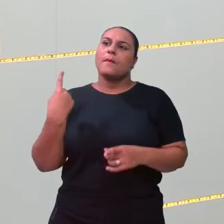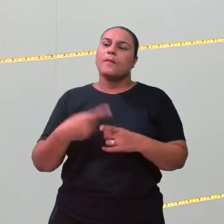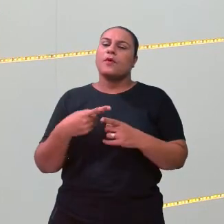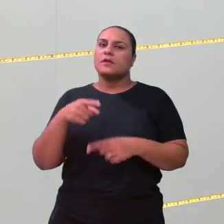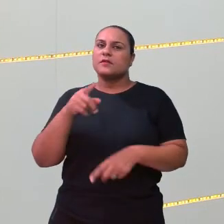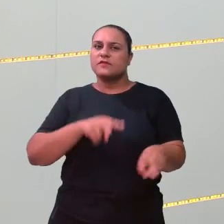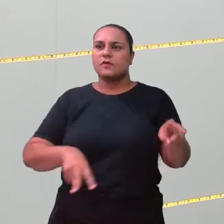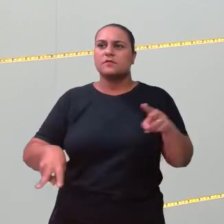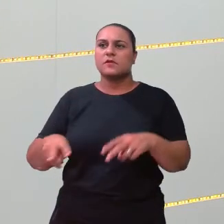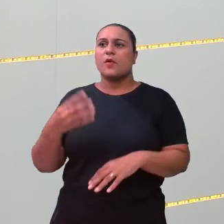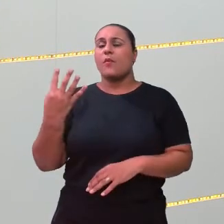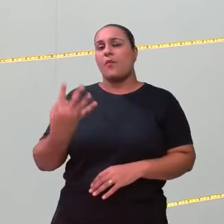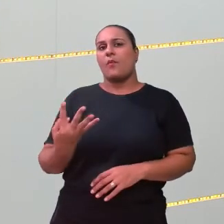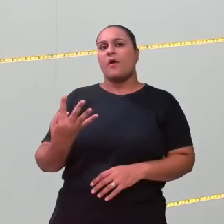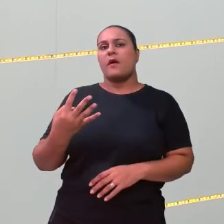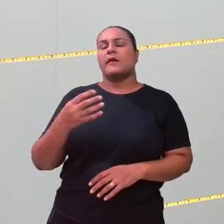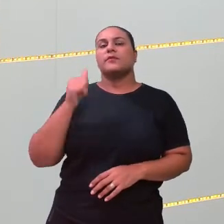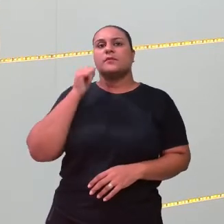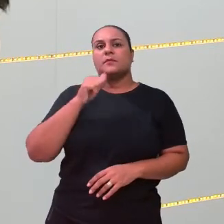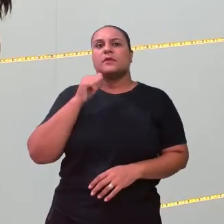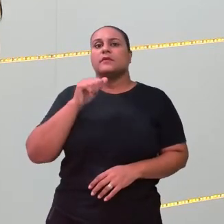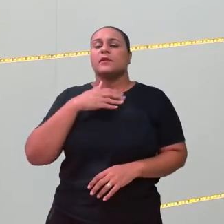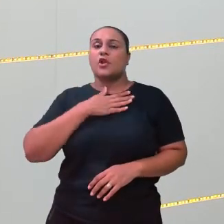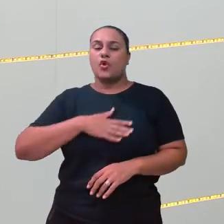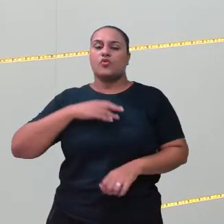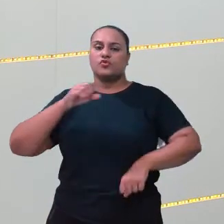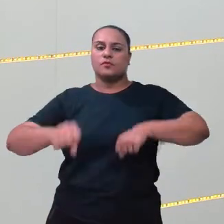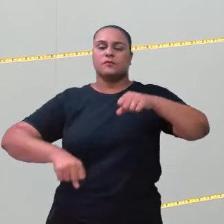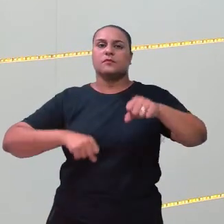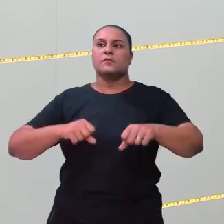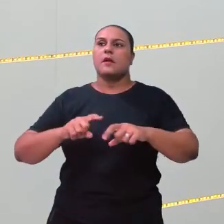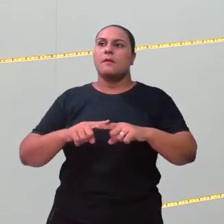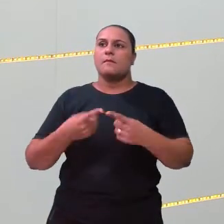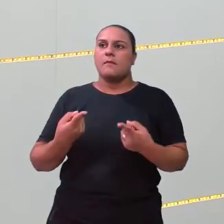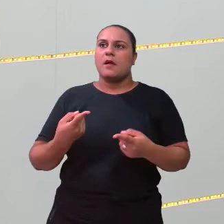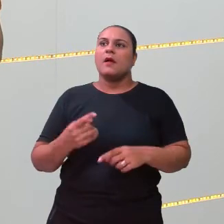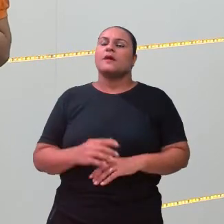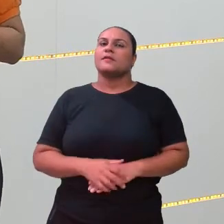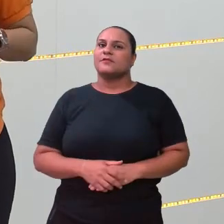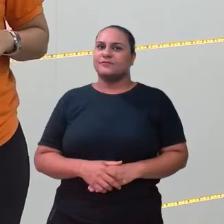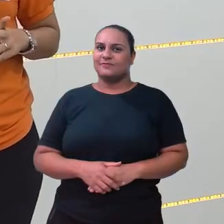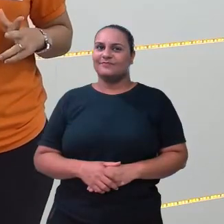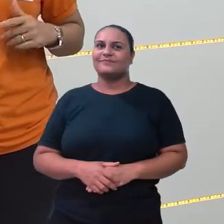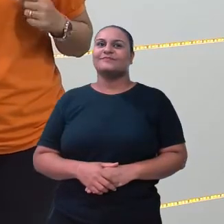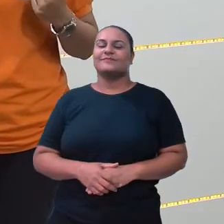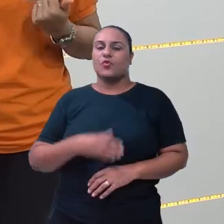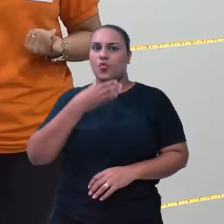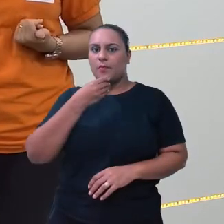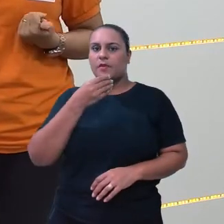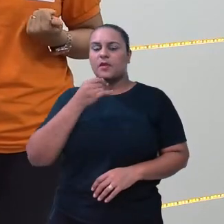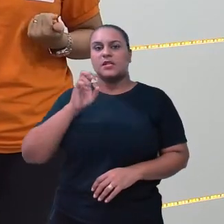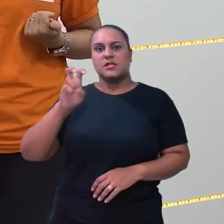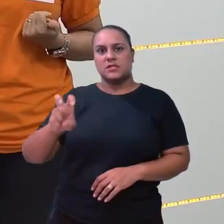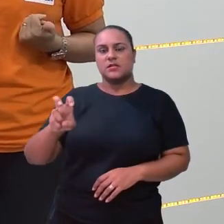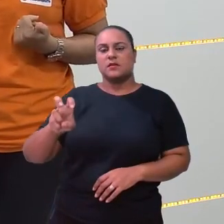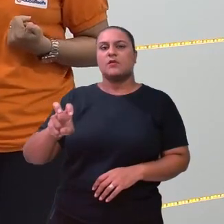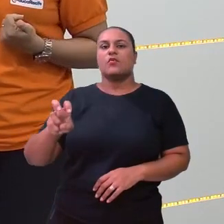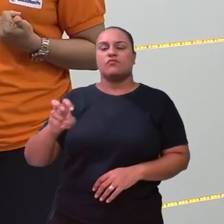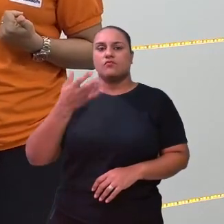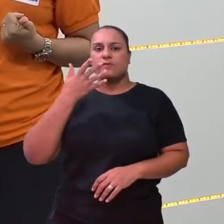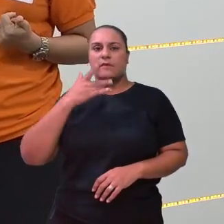observarem, 4 meninas gostam de pedalar. Já os meninos aqui, eu tenho 5 meninos que gostam de